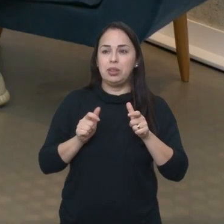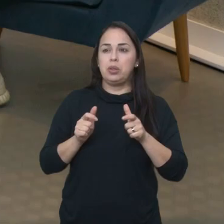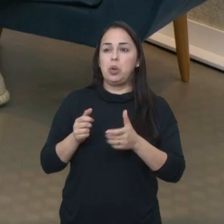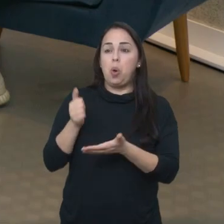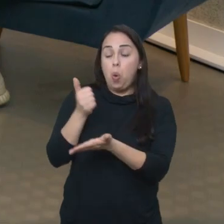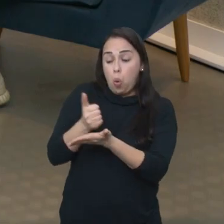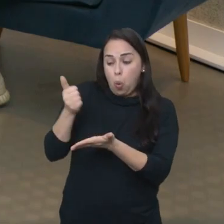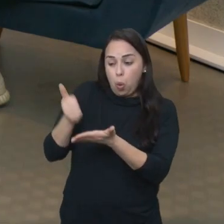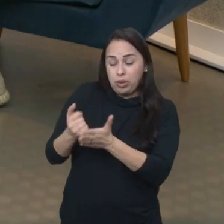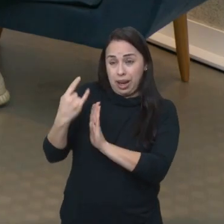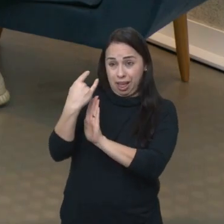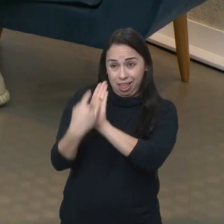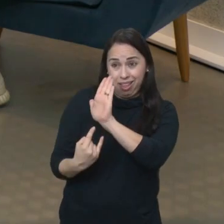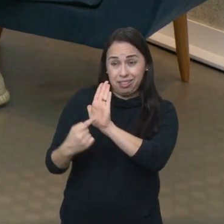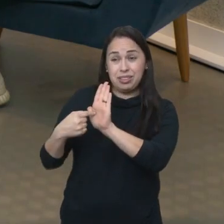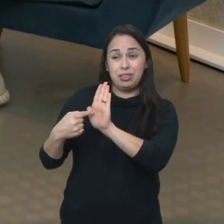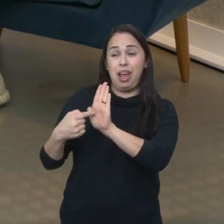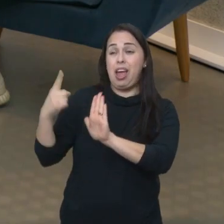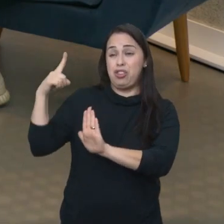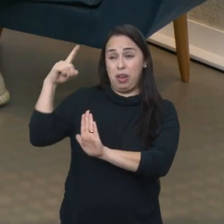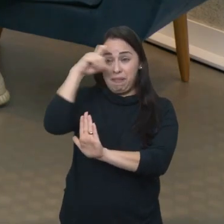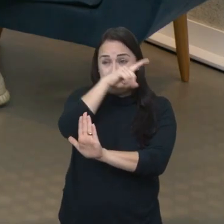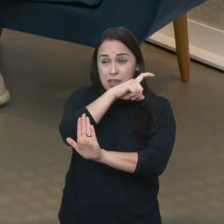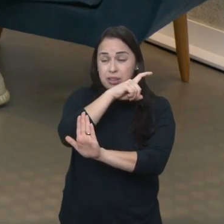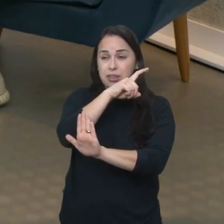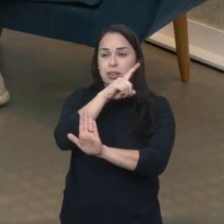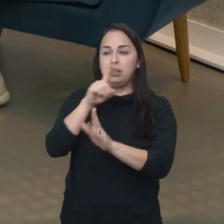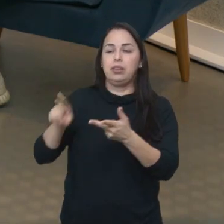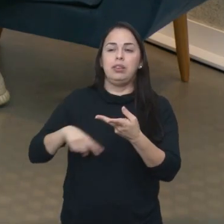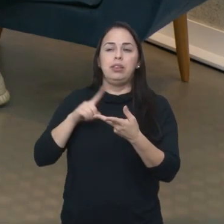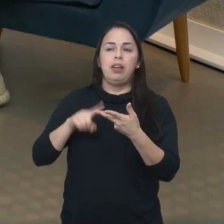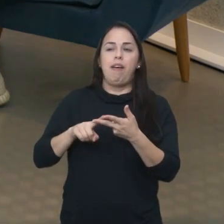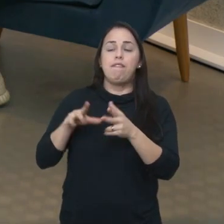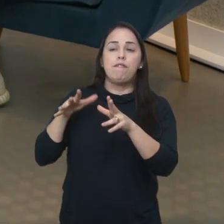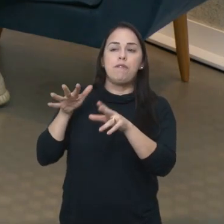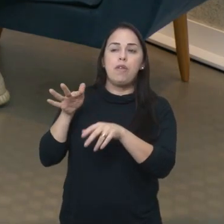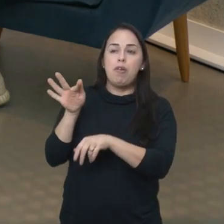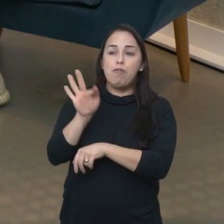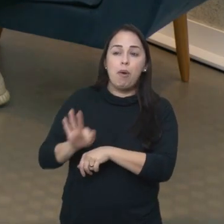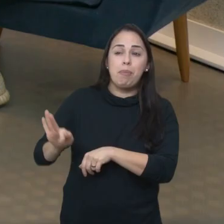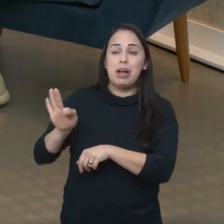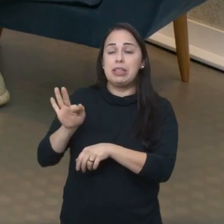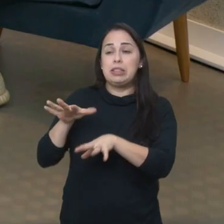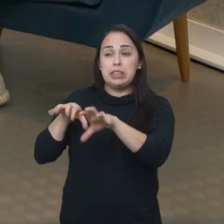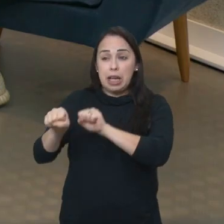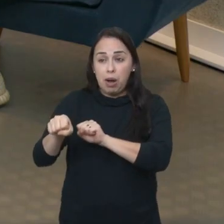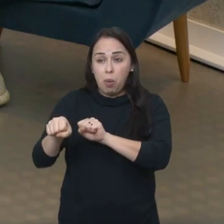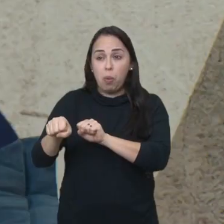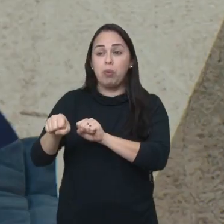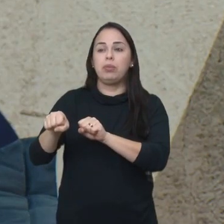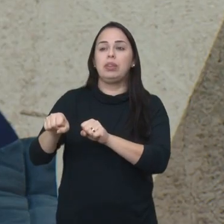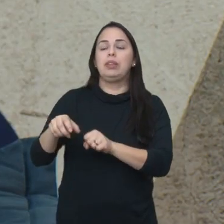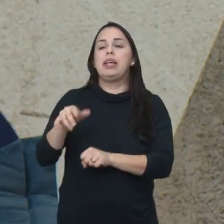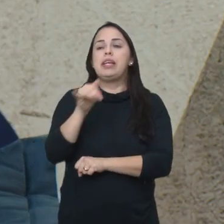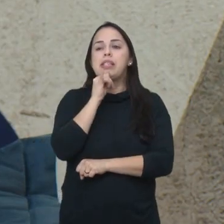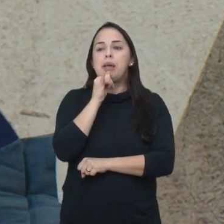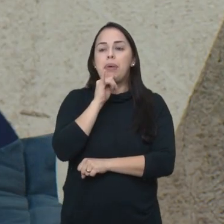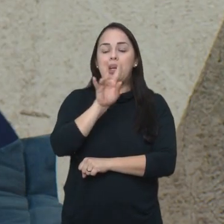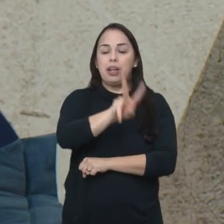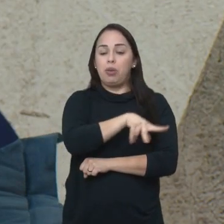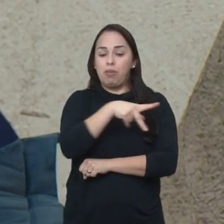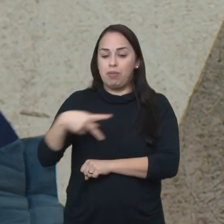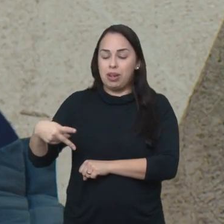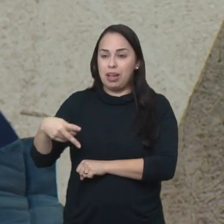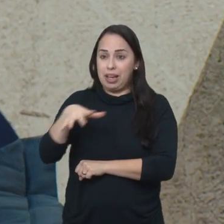de contrato, ainda nós temos dificuldade, formação, né? Então, assim, aqui no Vale